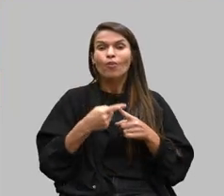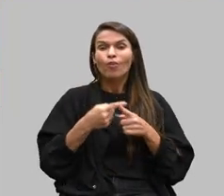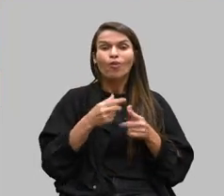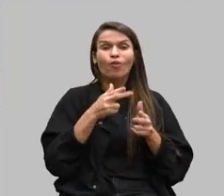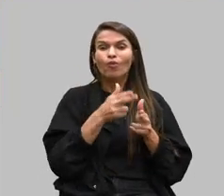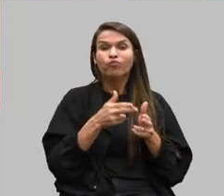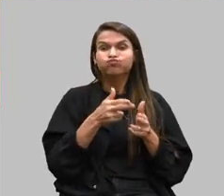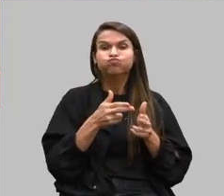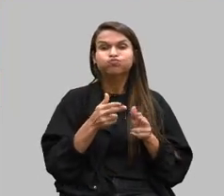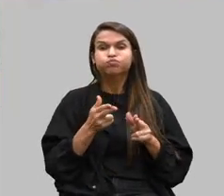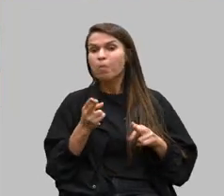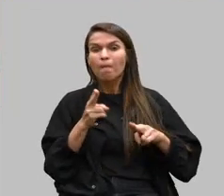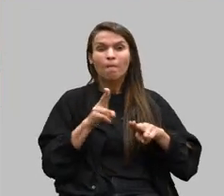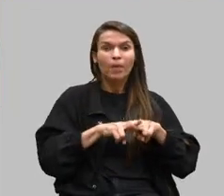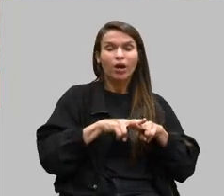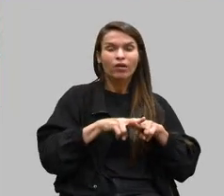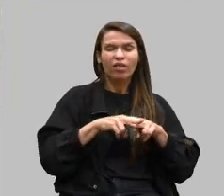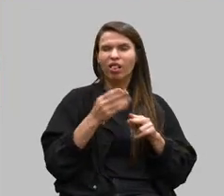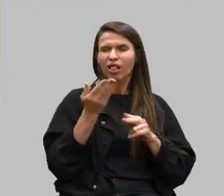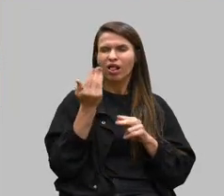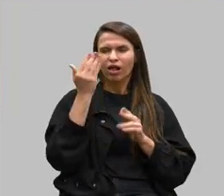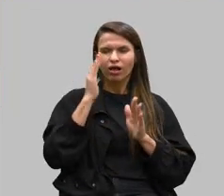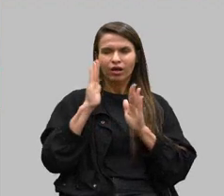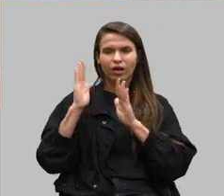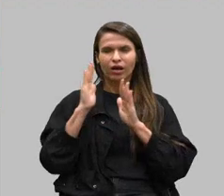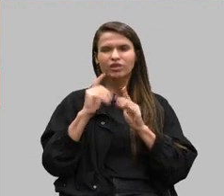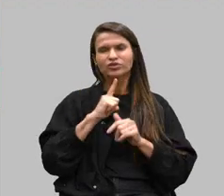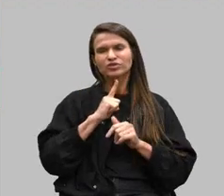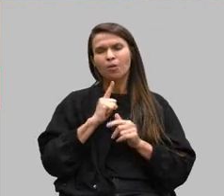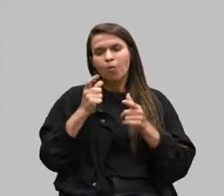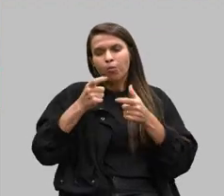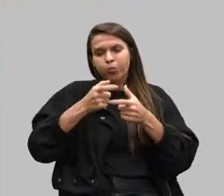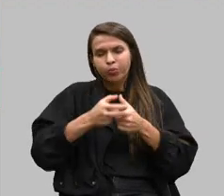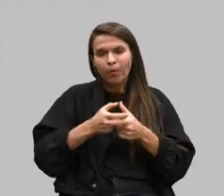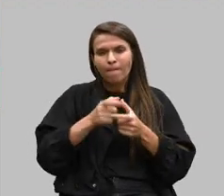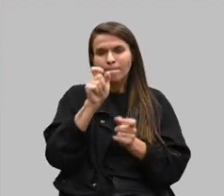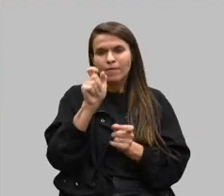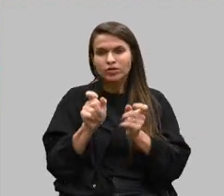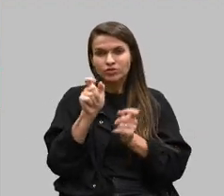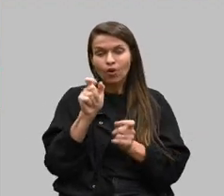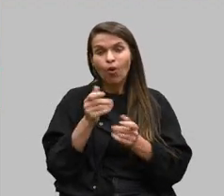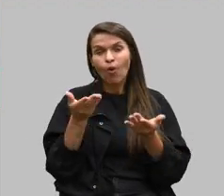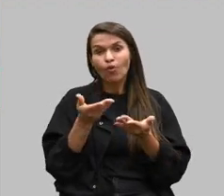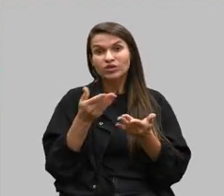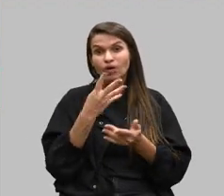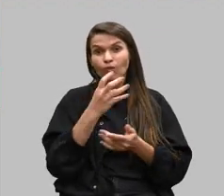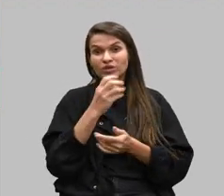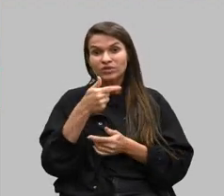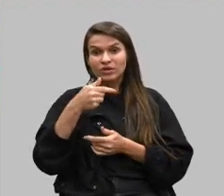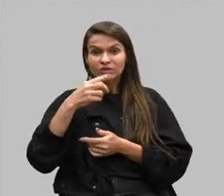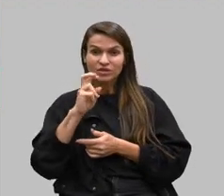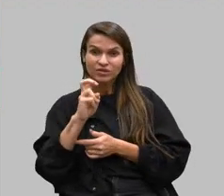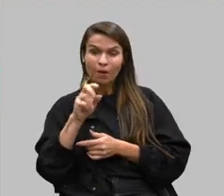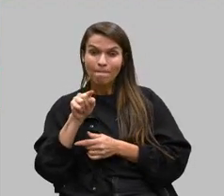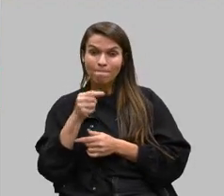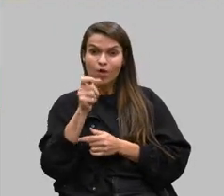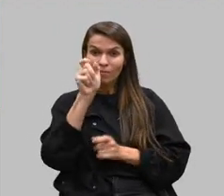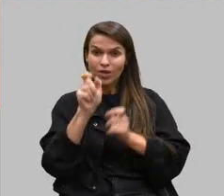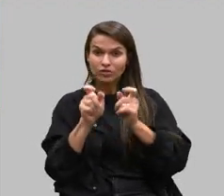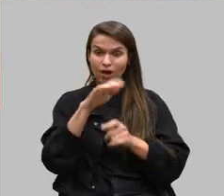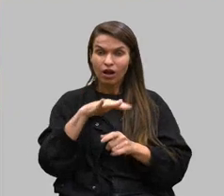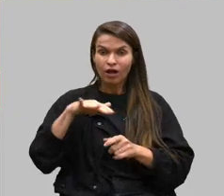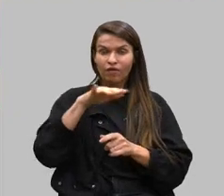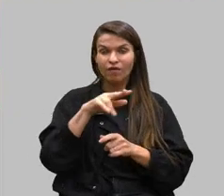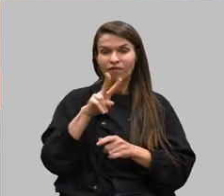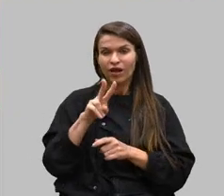não funciona naquela época era infinitamente menor o número de pessoas e hoje nós estamos falando de 475.000 pessoas na região do Vale do